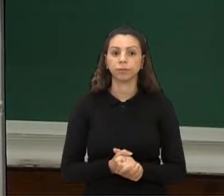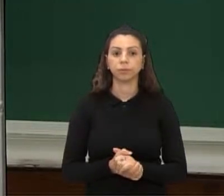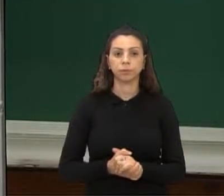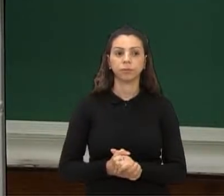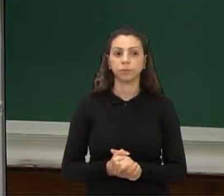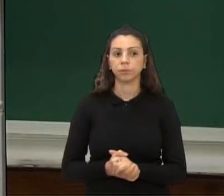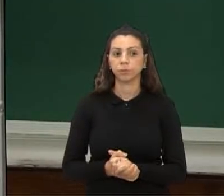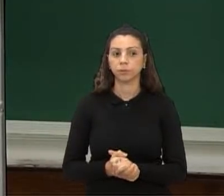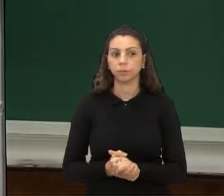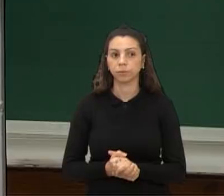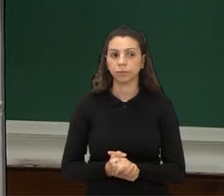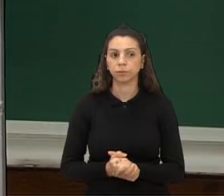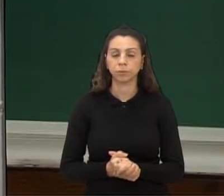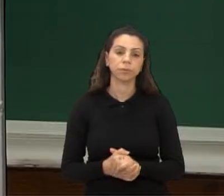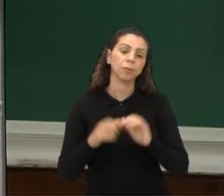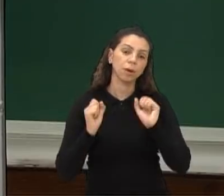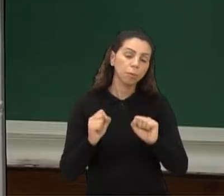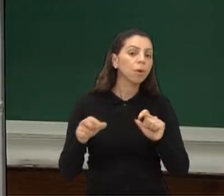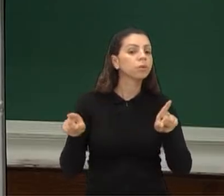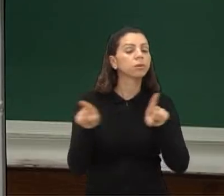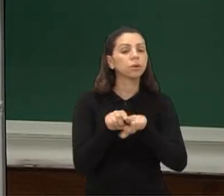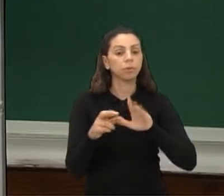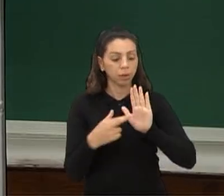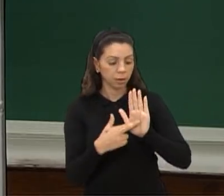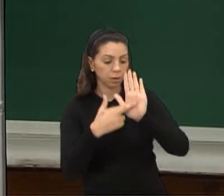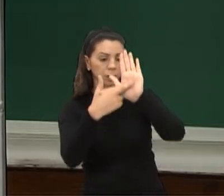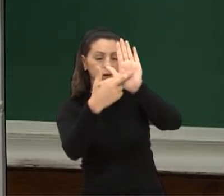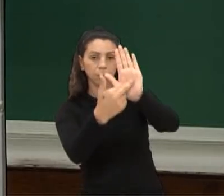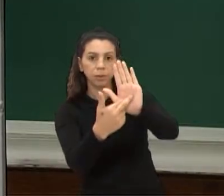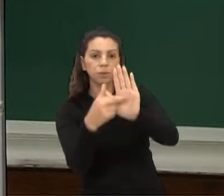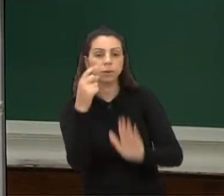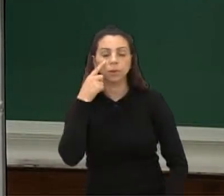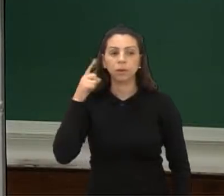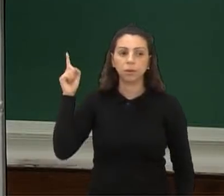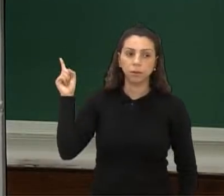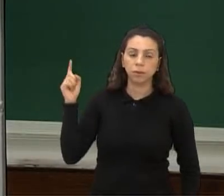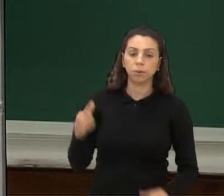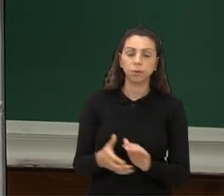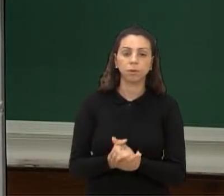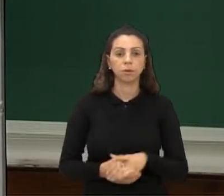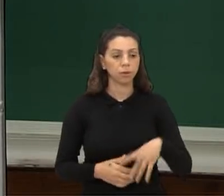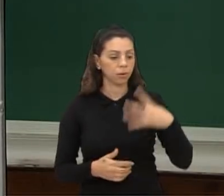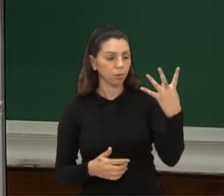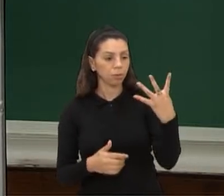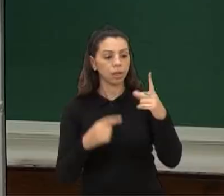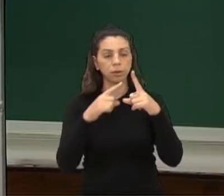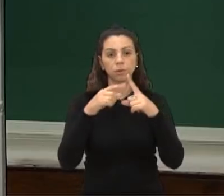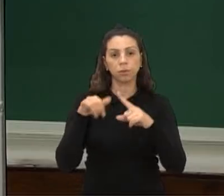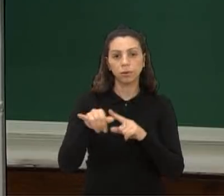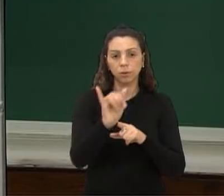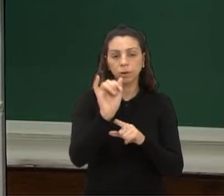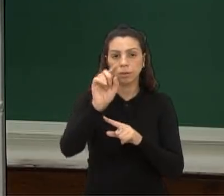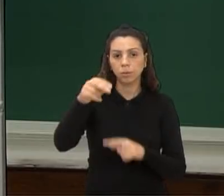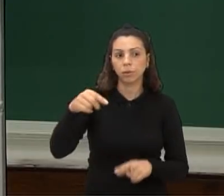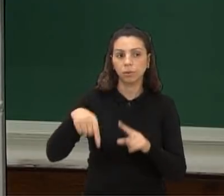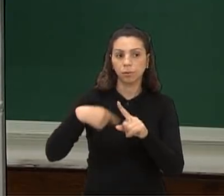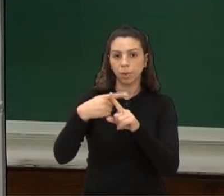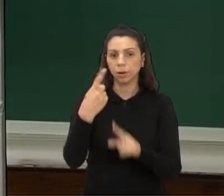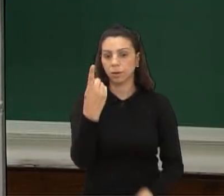me dar um total de 100. Professora, posso somar já esse y com esse 3y?